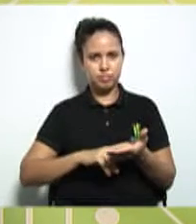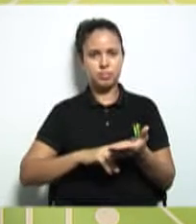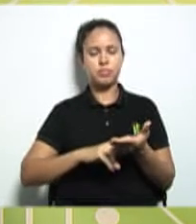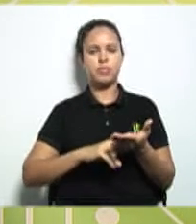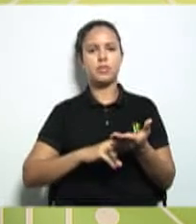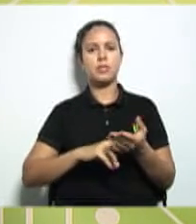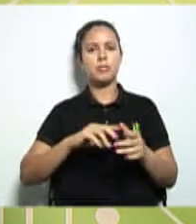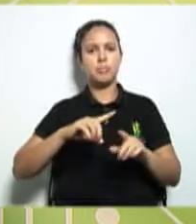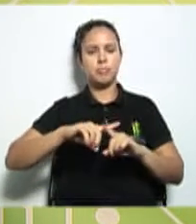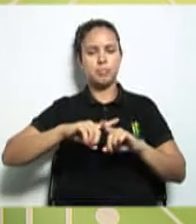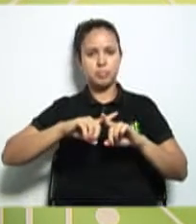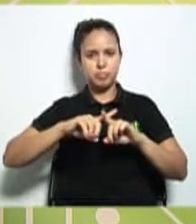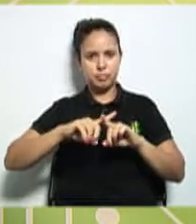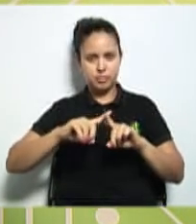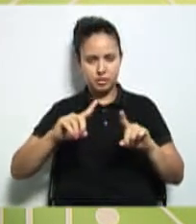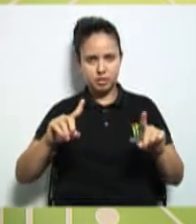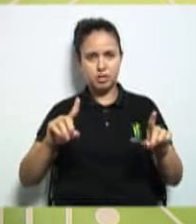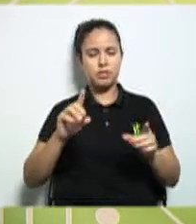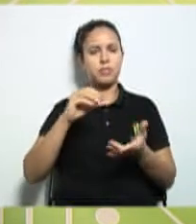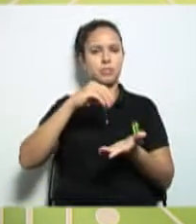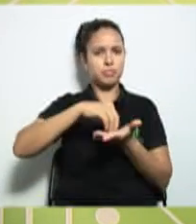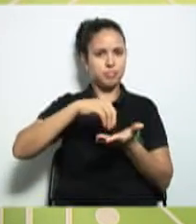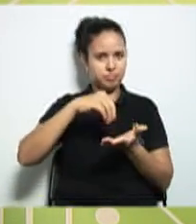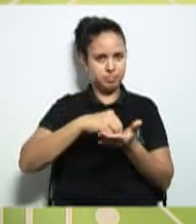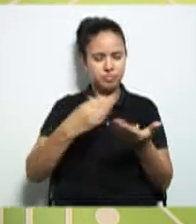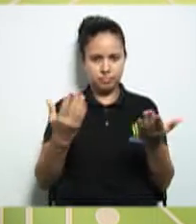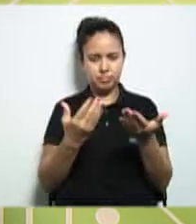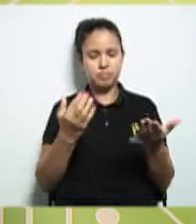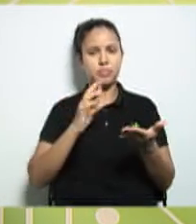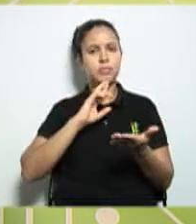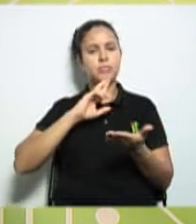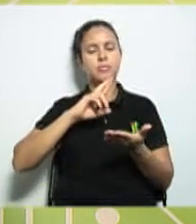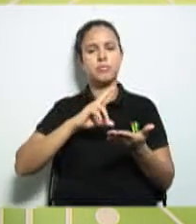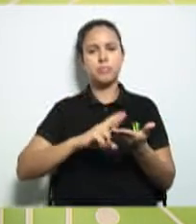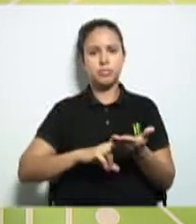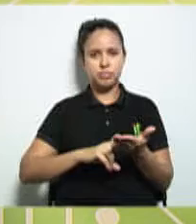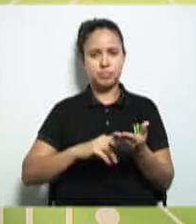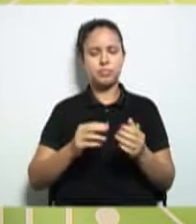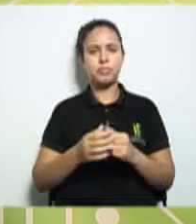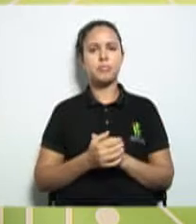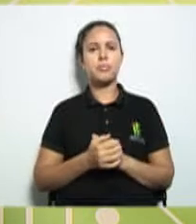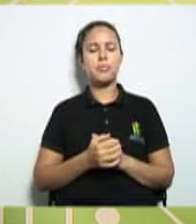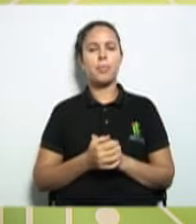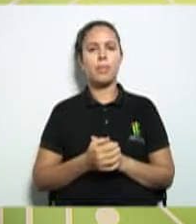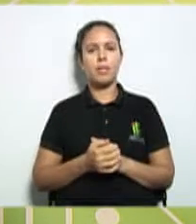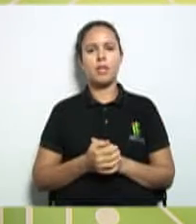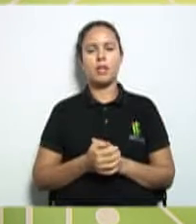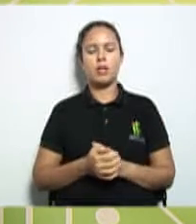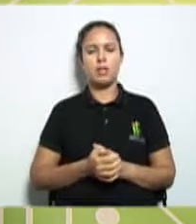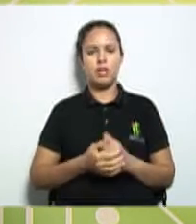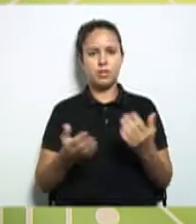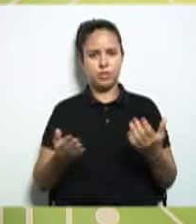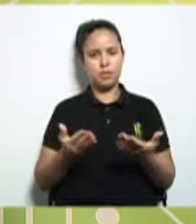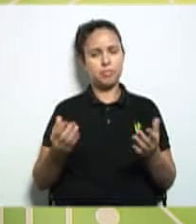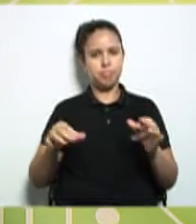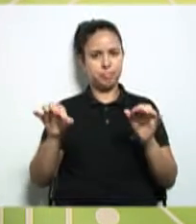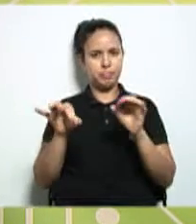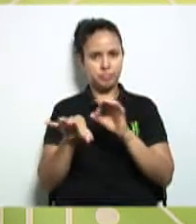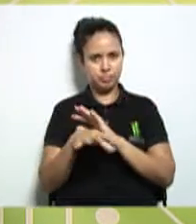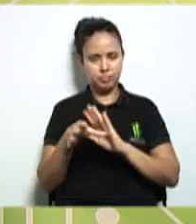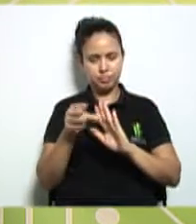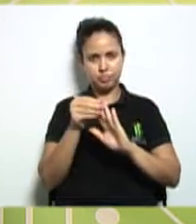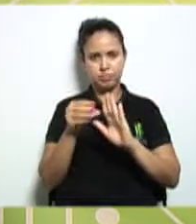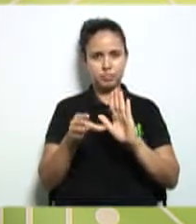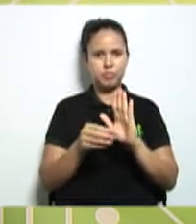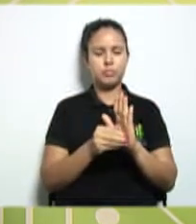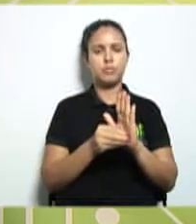se ainda não resolveu as questões, vamos resolver agora. Eu vou terminar de concluir agora esse conteúdo. Para